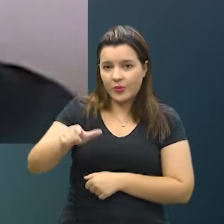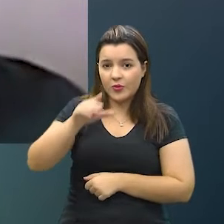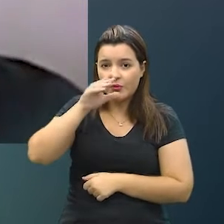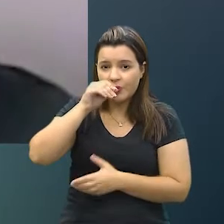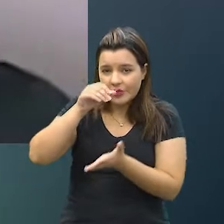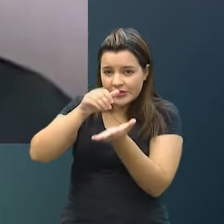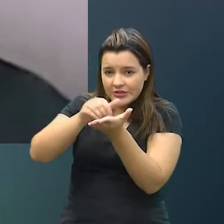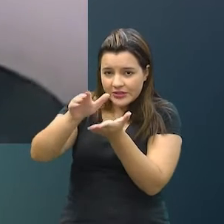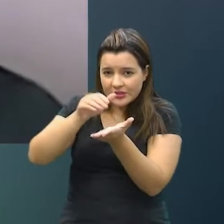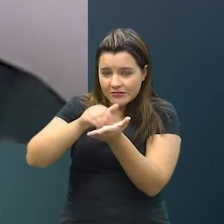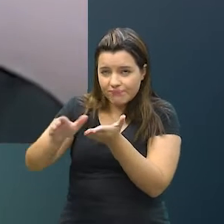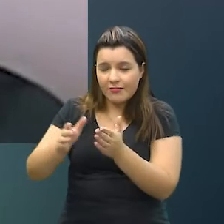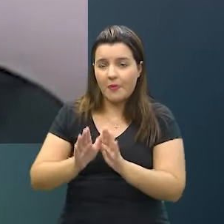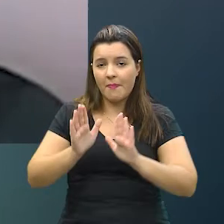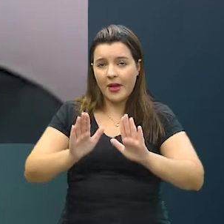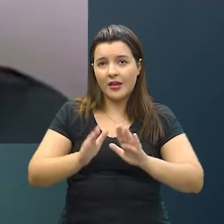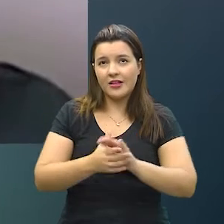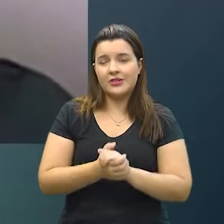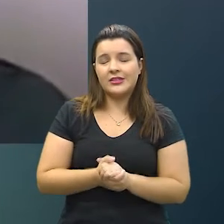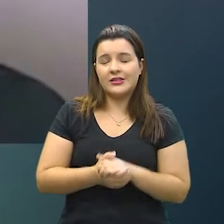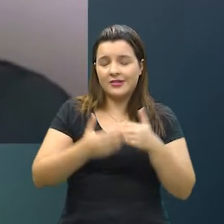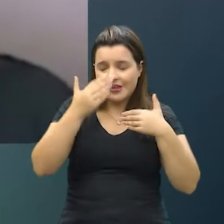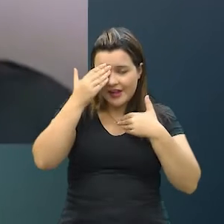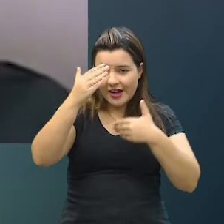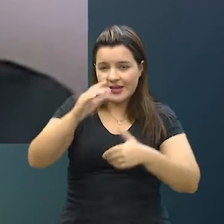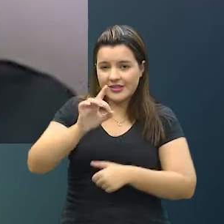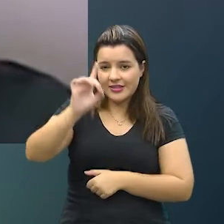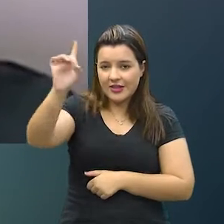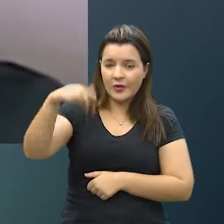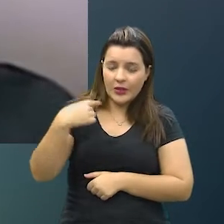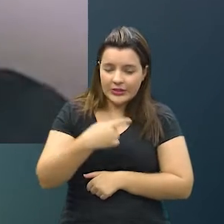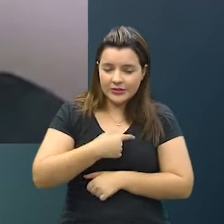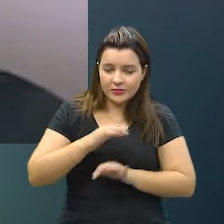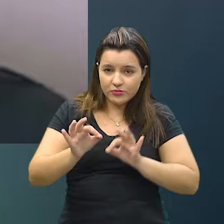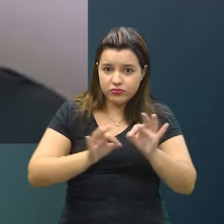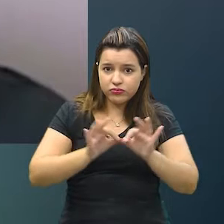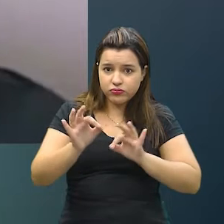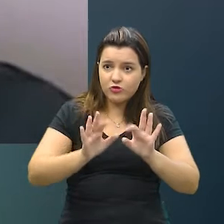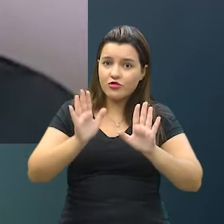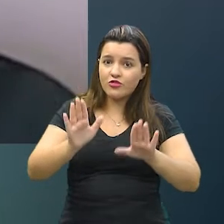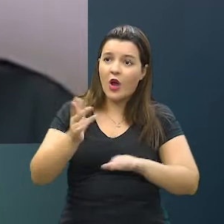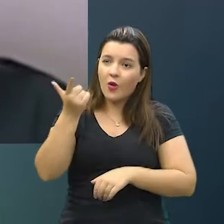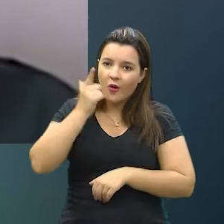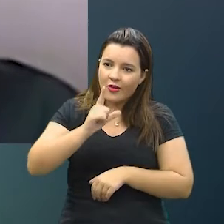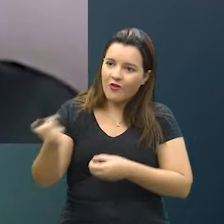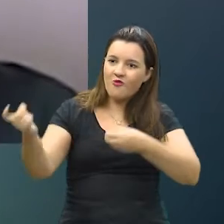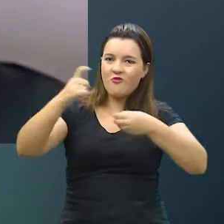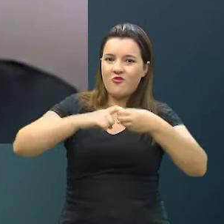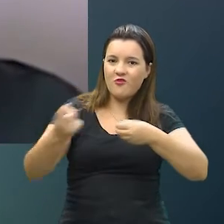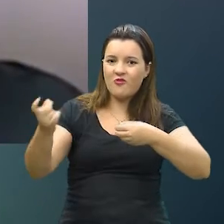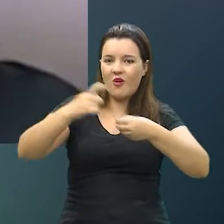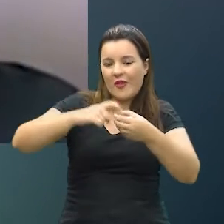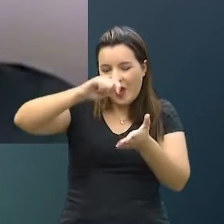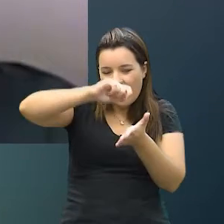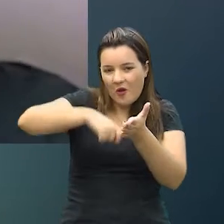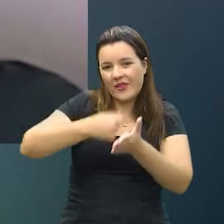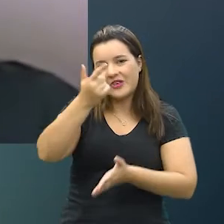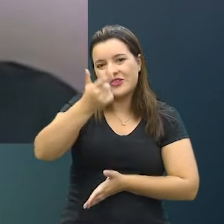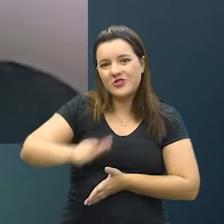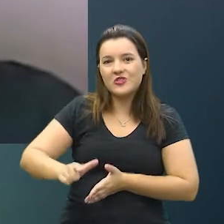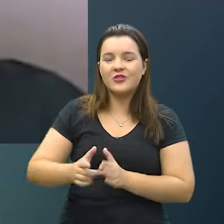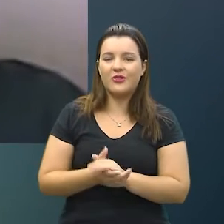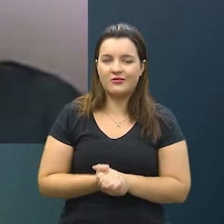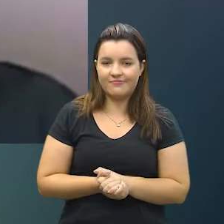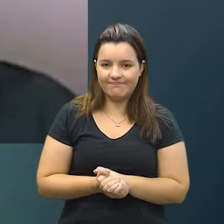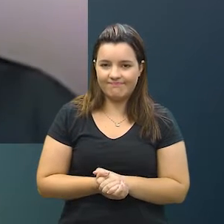graças a Deus, e é um projeto, né, a nossa programação, hoje eles já estão reintegrados à minha empresa, né? Então, o